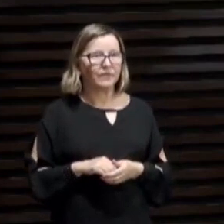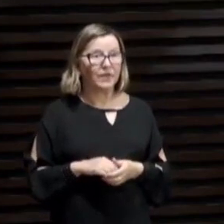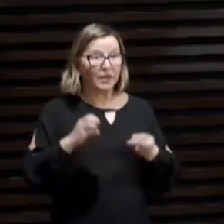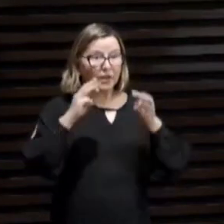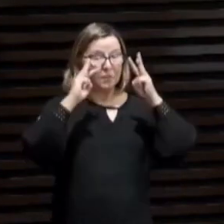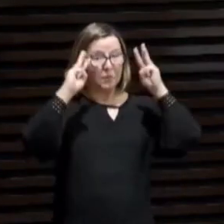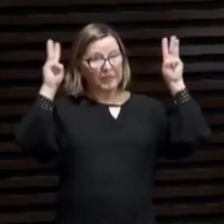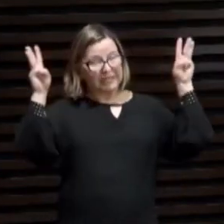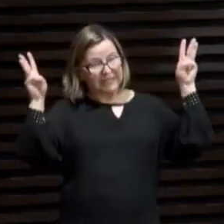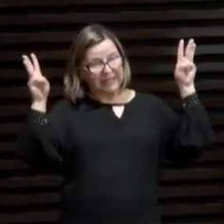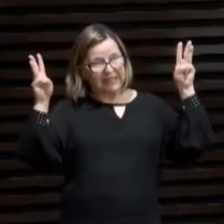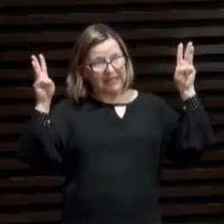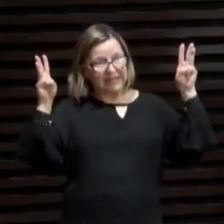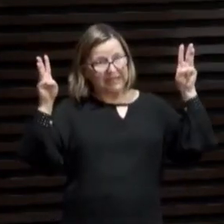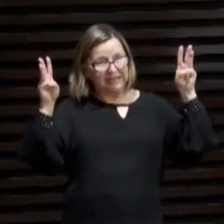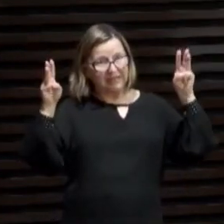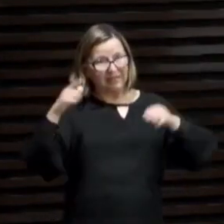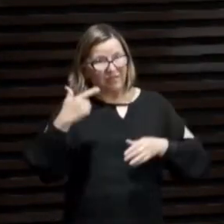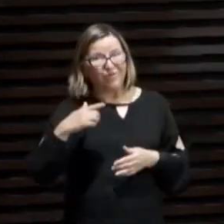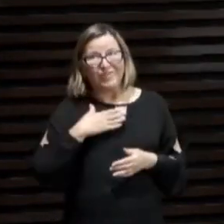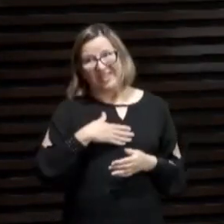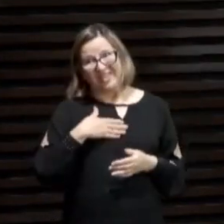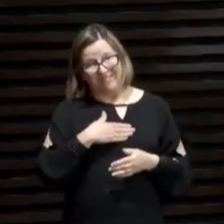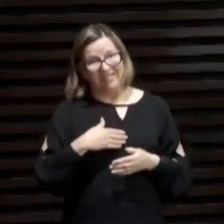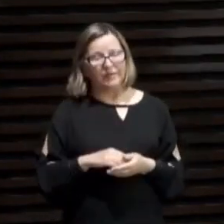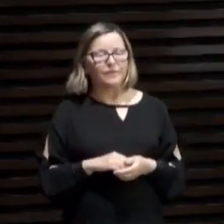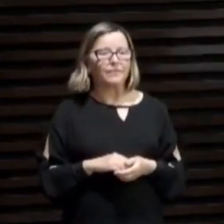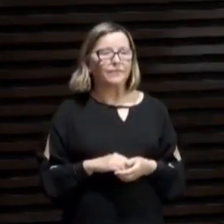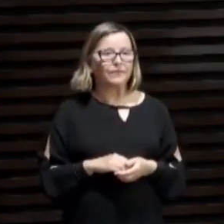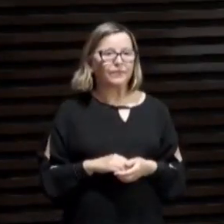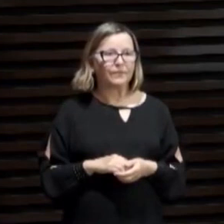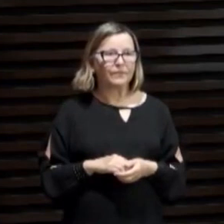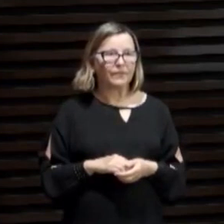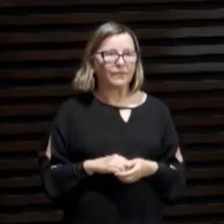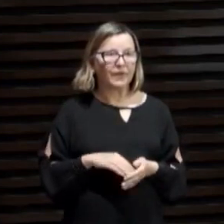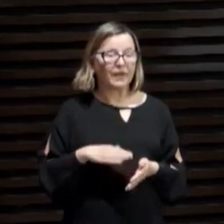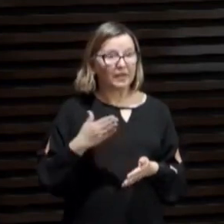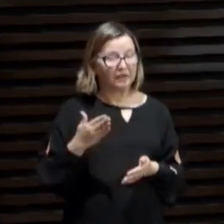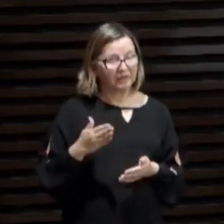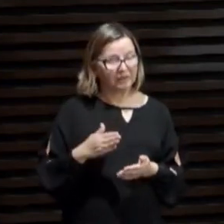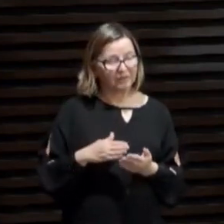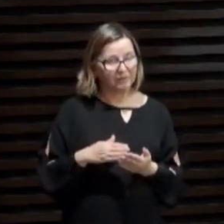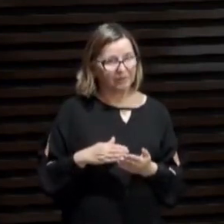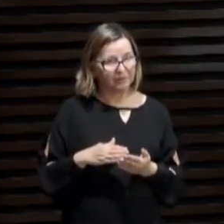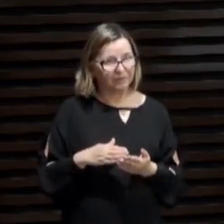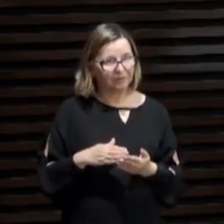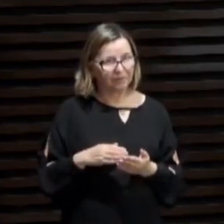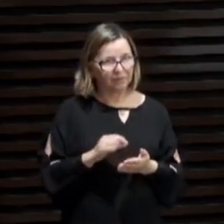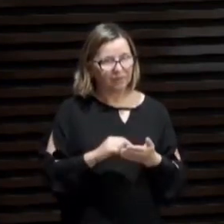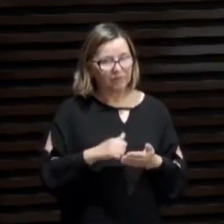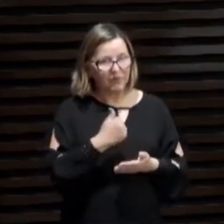estava extremamente insatisfeito. Então ele faz uma lamentação. No